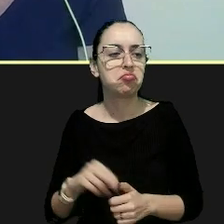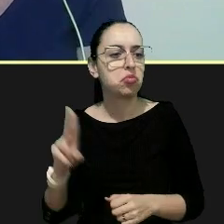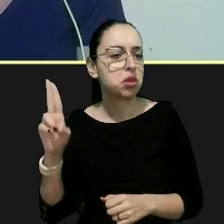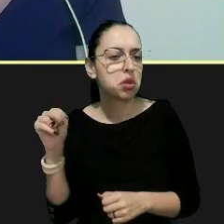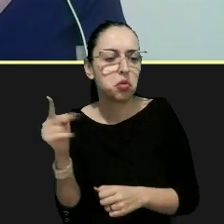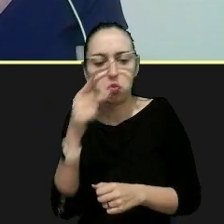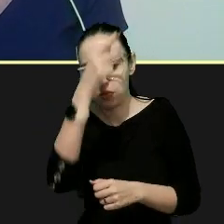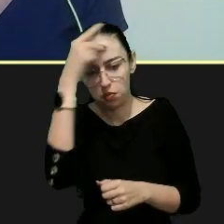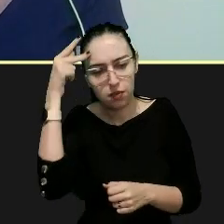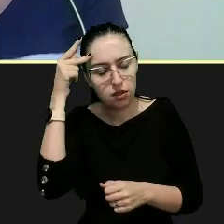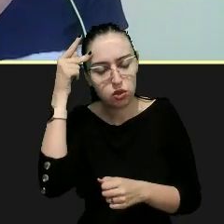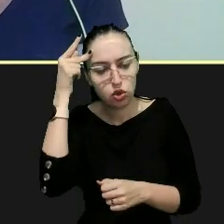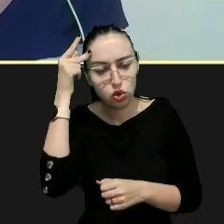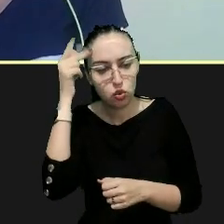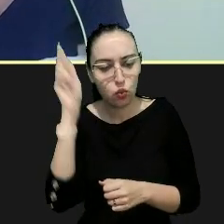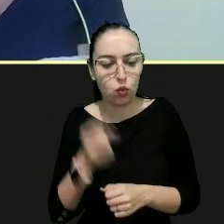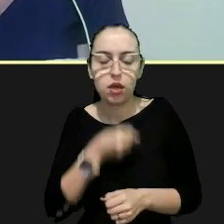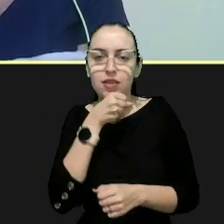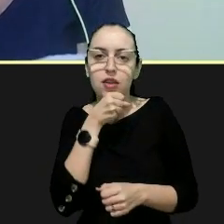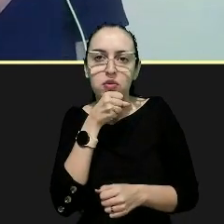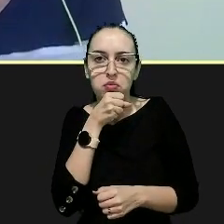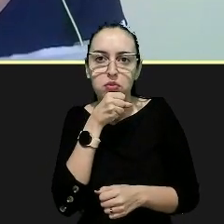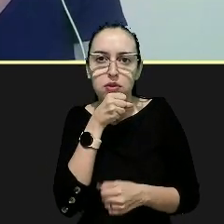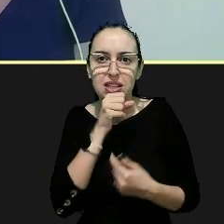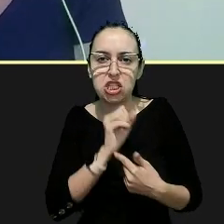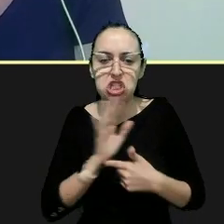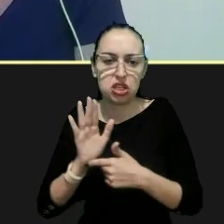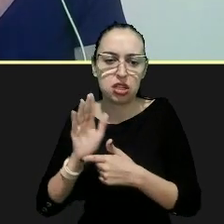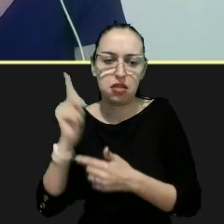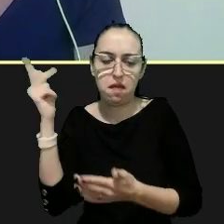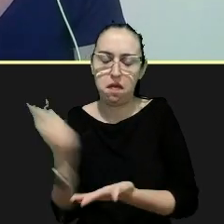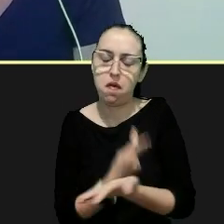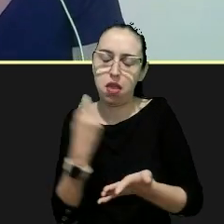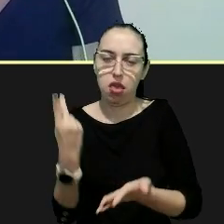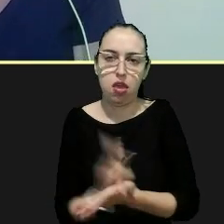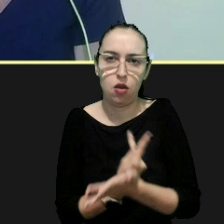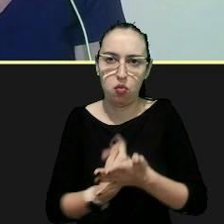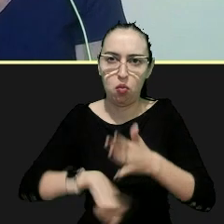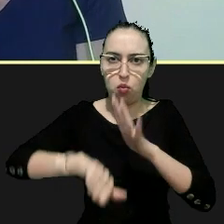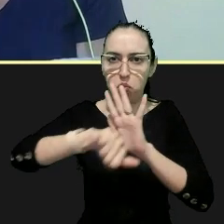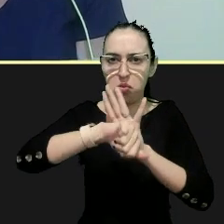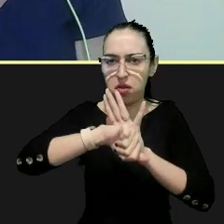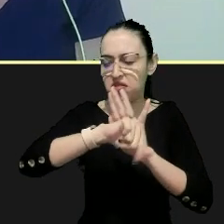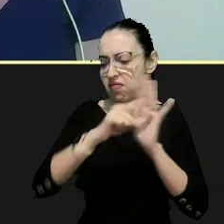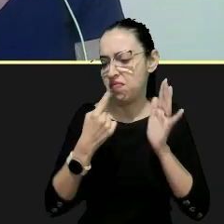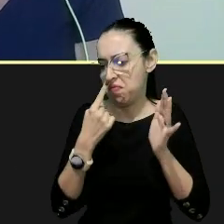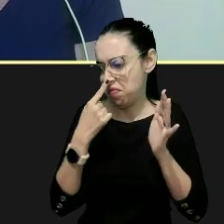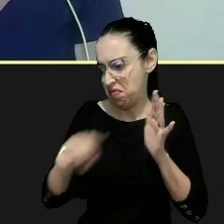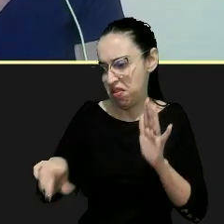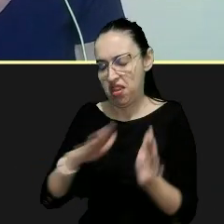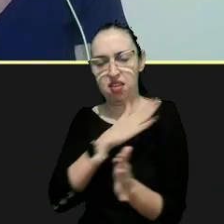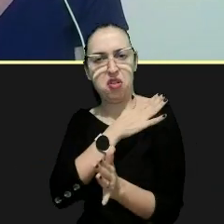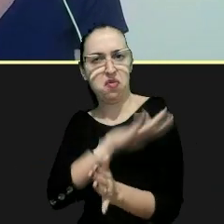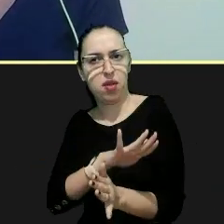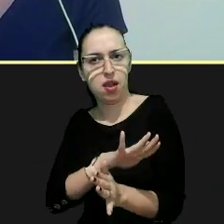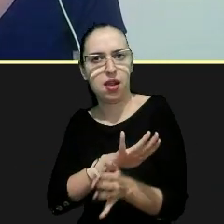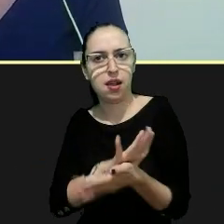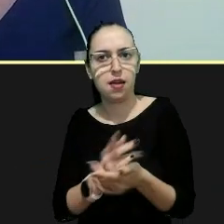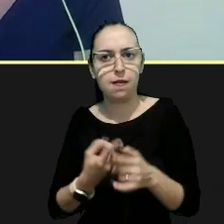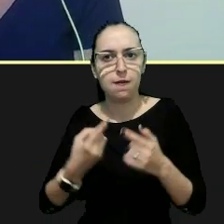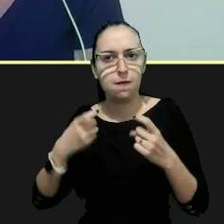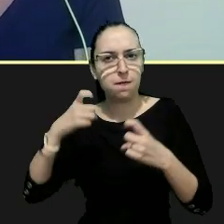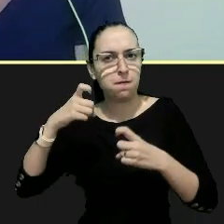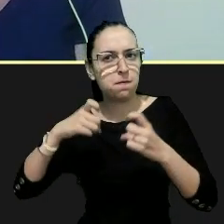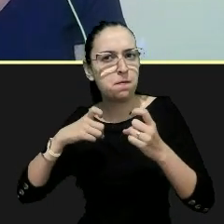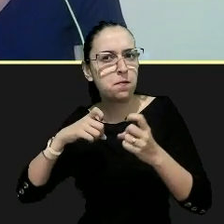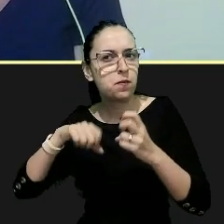Nenhuma pessoa idosa será objeto de qualquer tipo de negligência, discriminação,